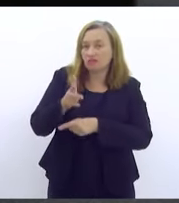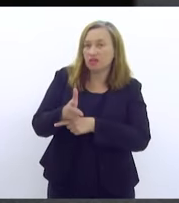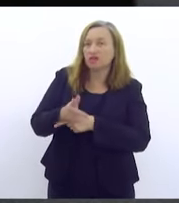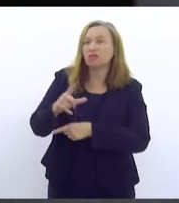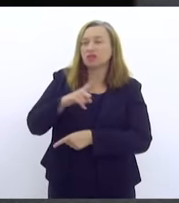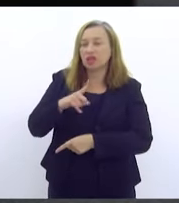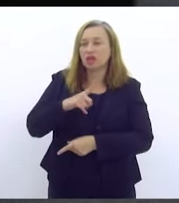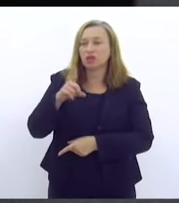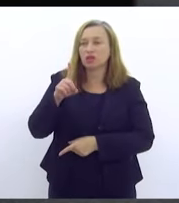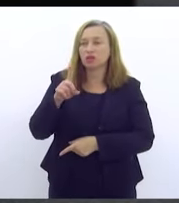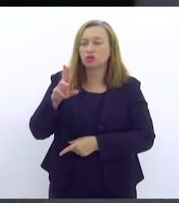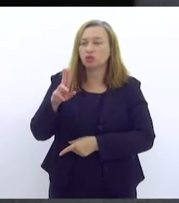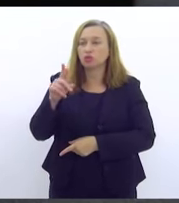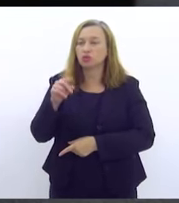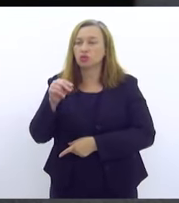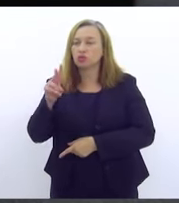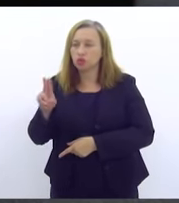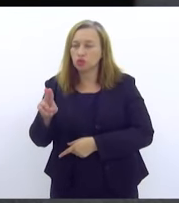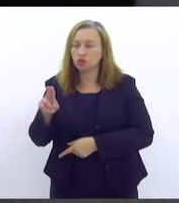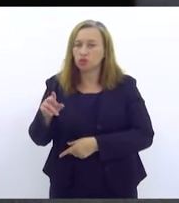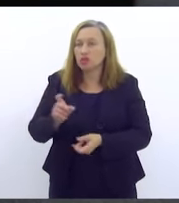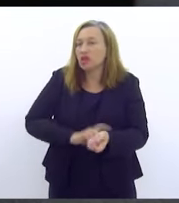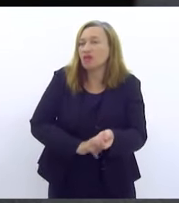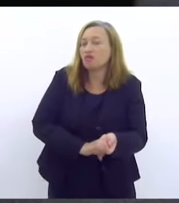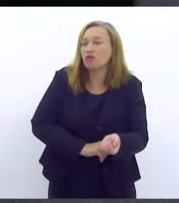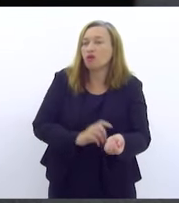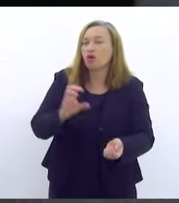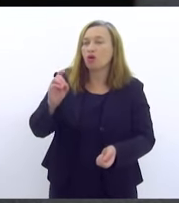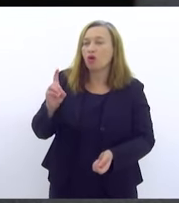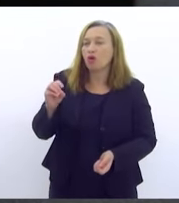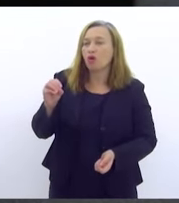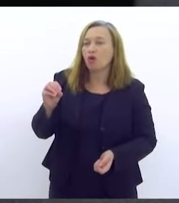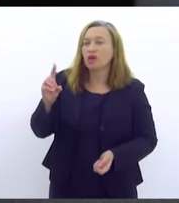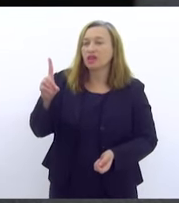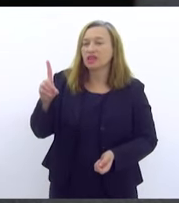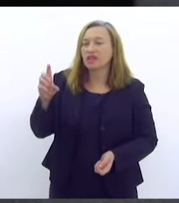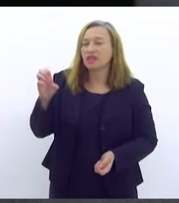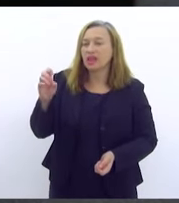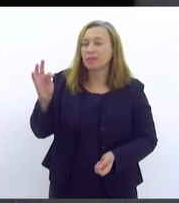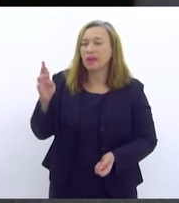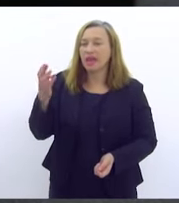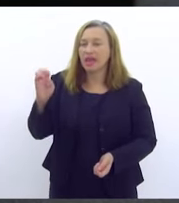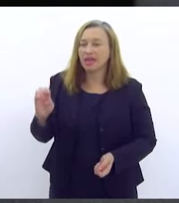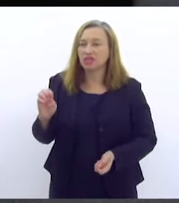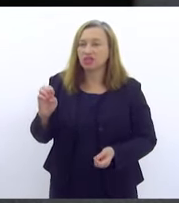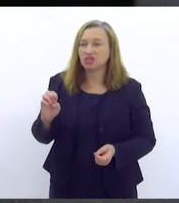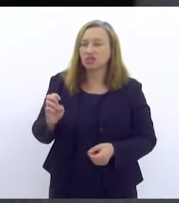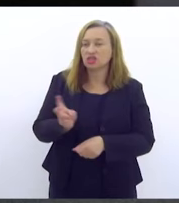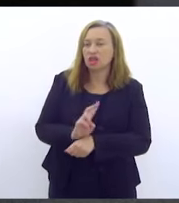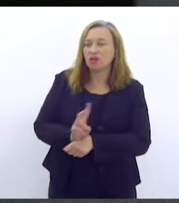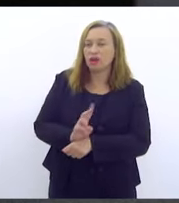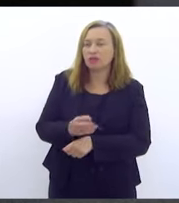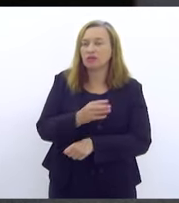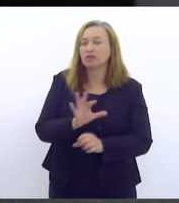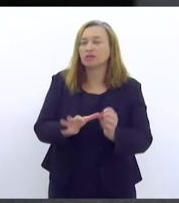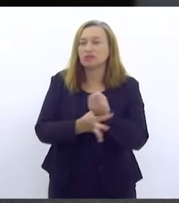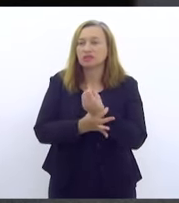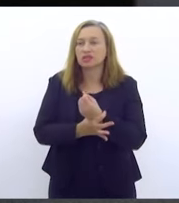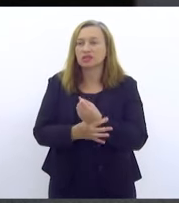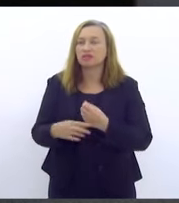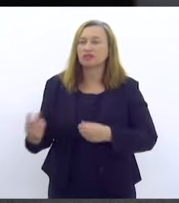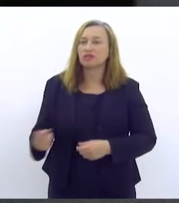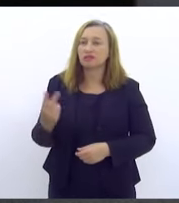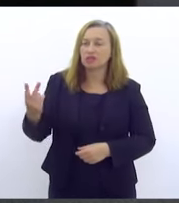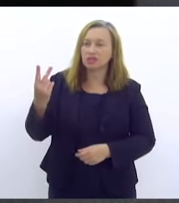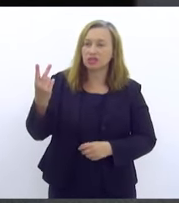do Duduzinho nervoso, o nervosinho da Odebrecht, dizendo que a guarda ia ser valorizada, os ambulantes iam ser